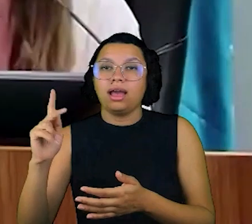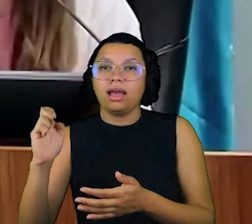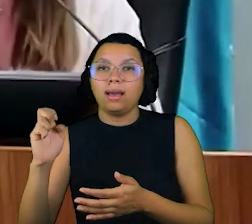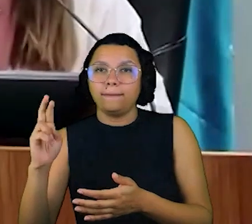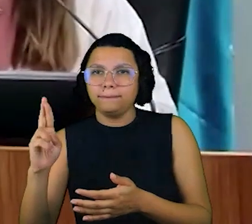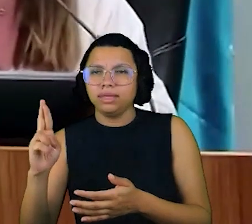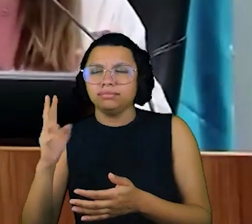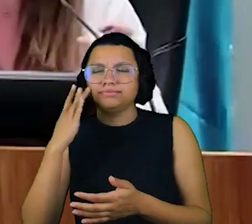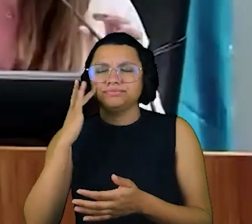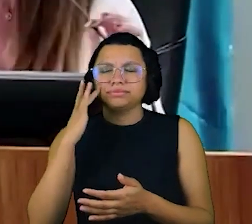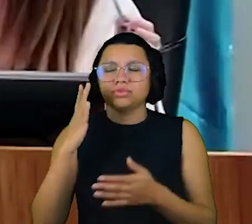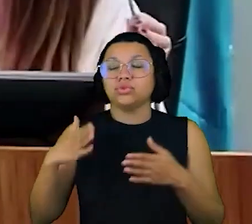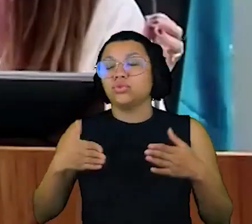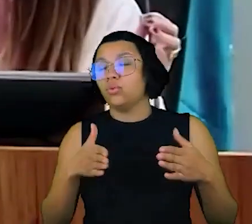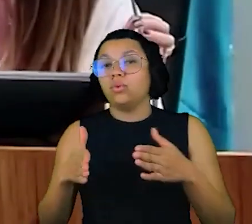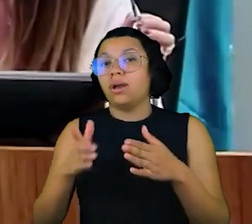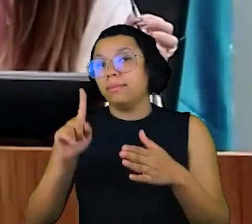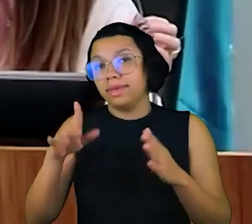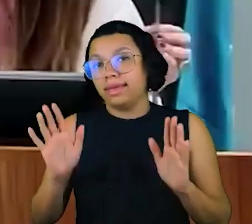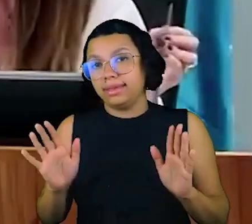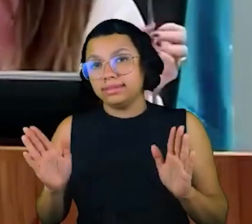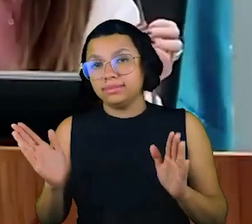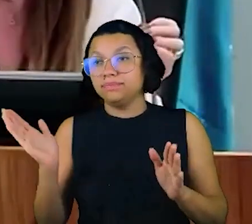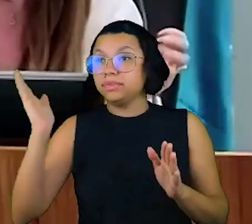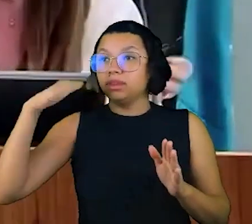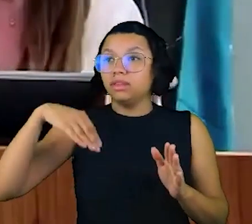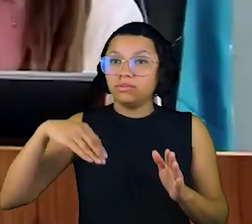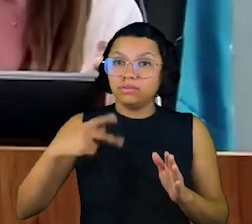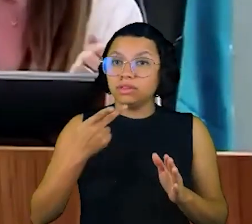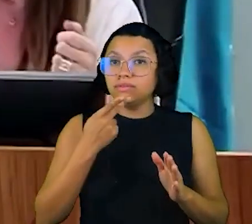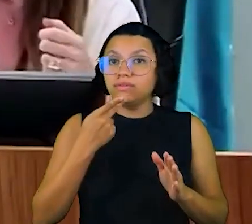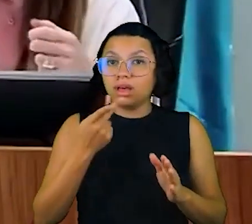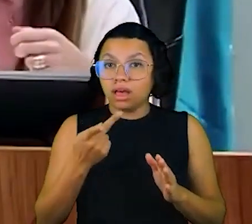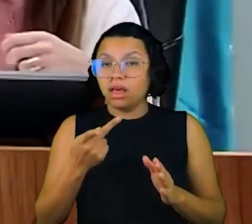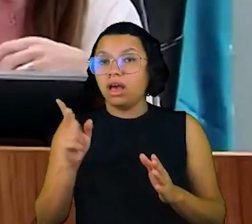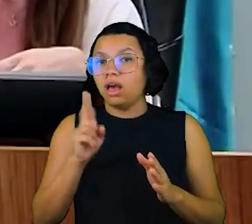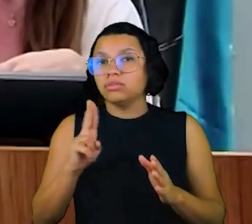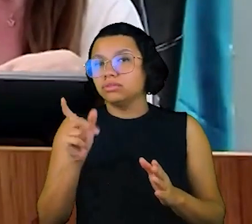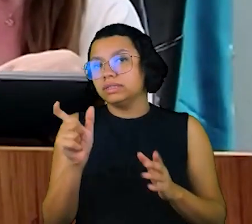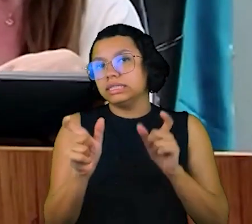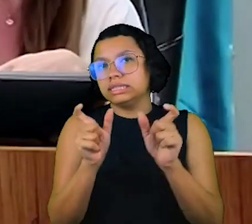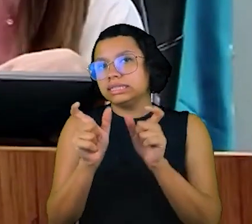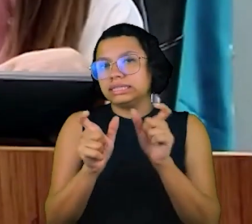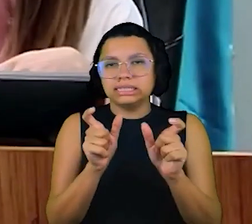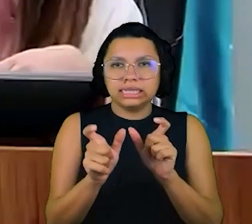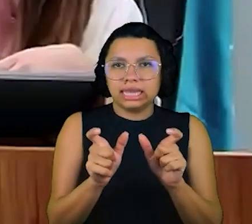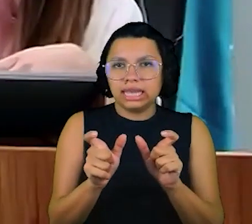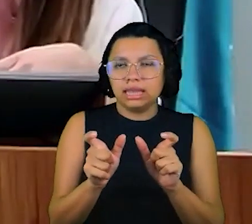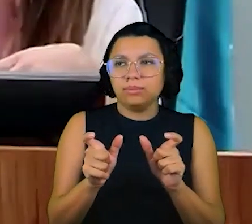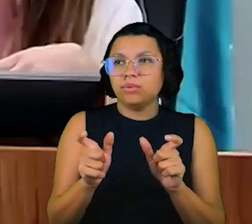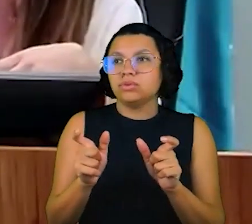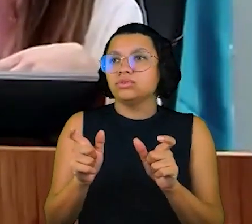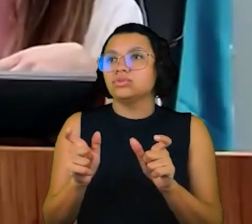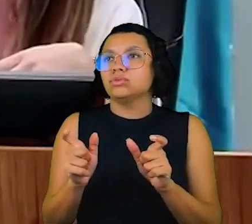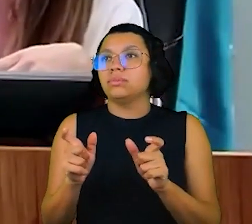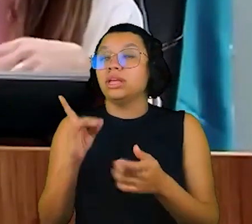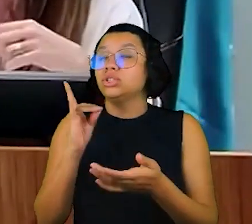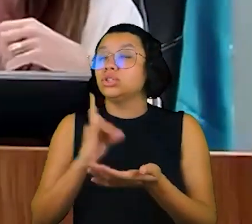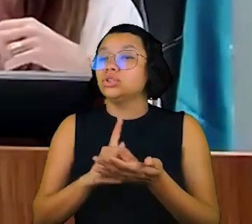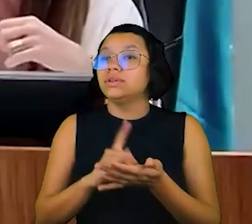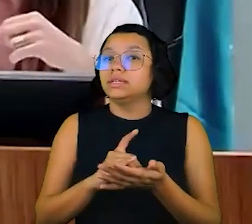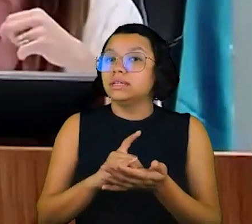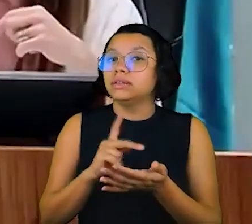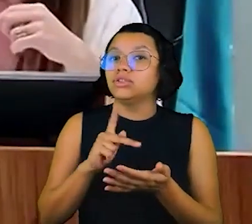Eu acho que o caminho é esse, né? Eu vinha colocando a coisa nesses termos que eu estava usando,